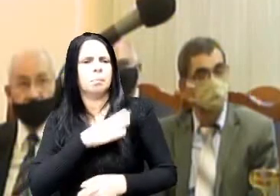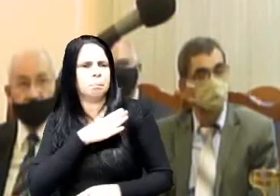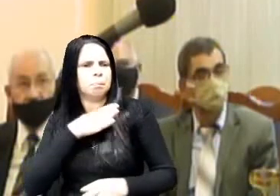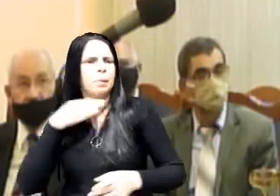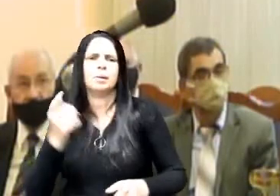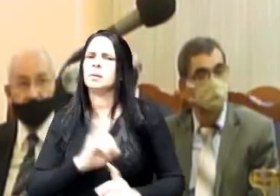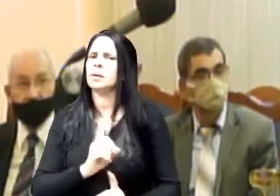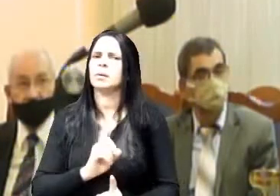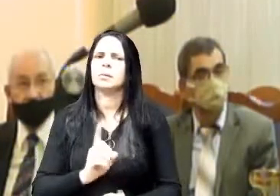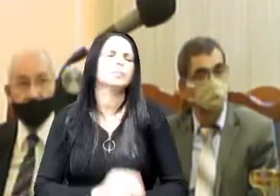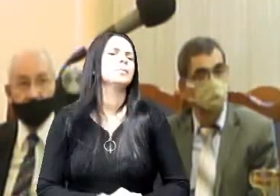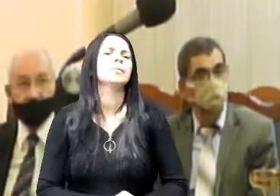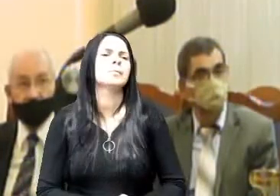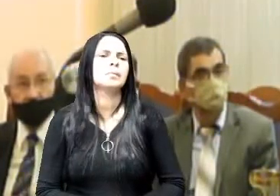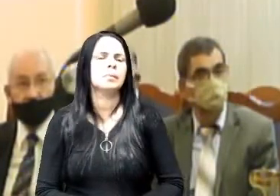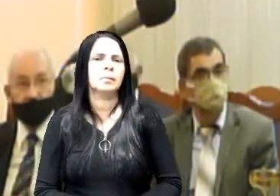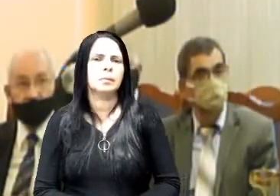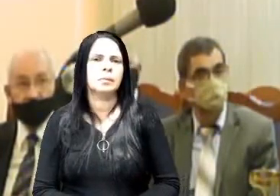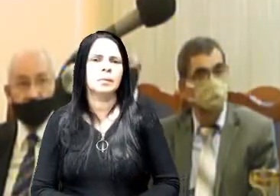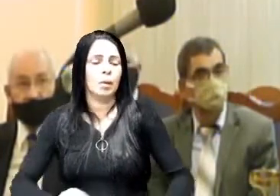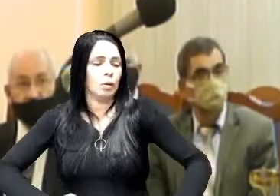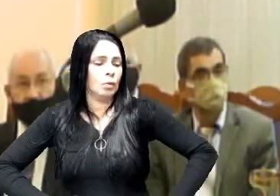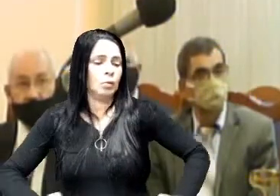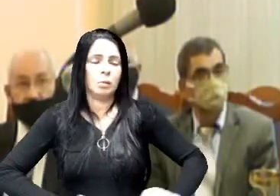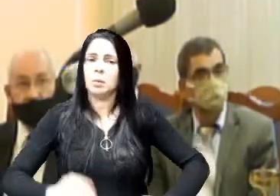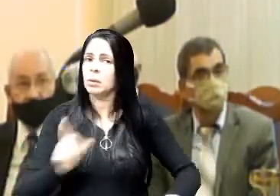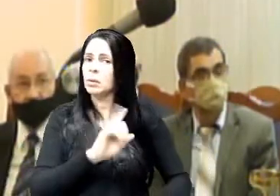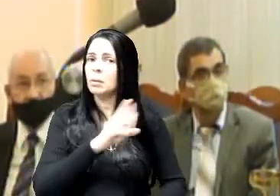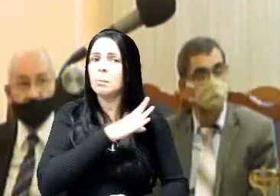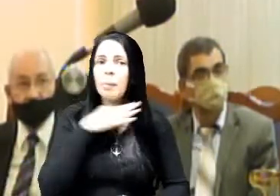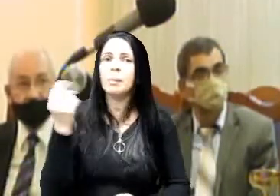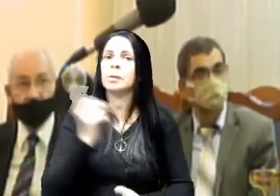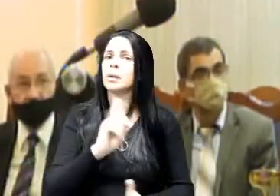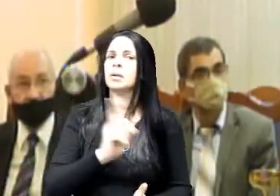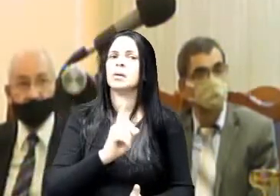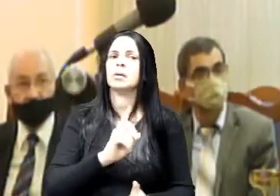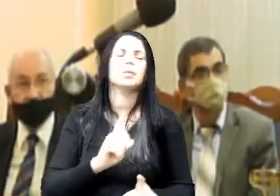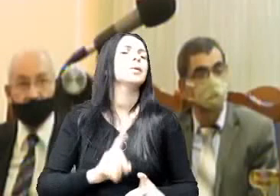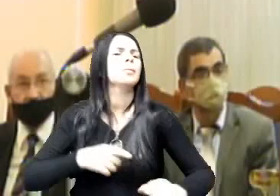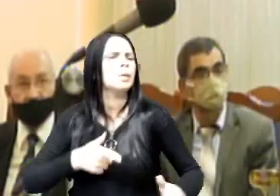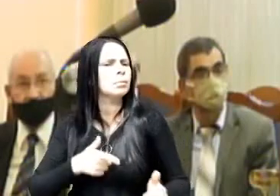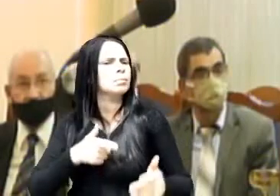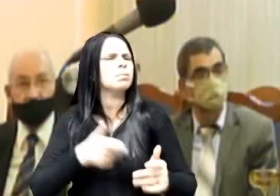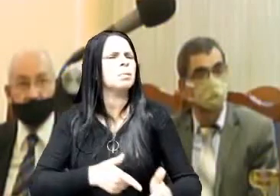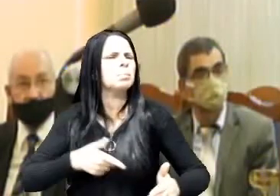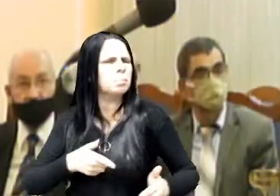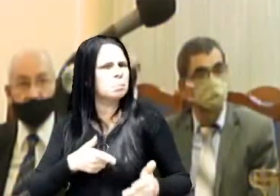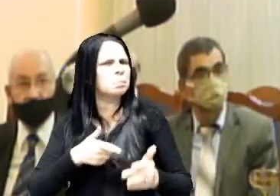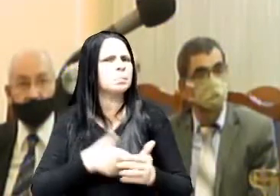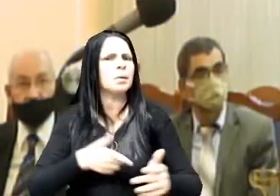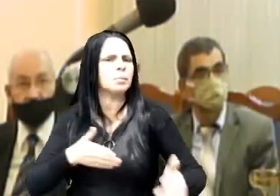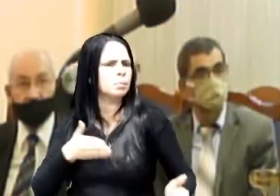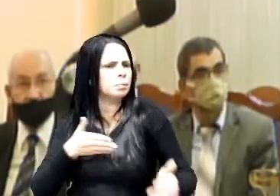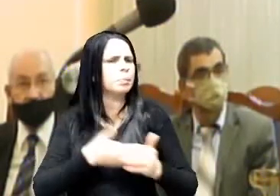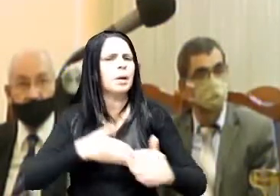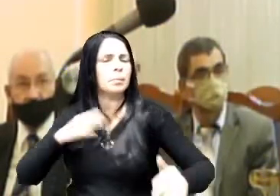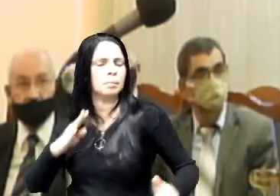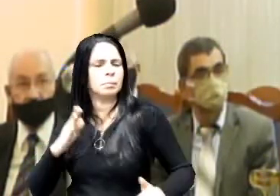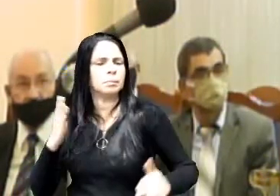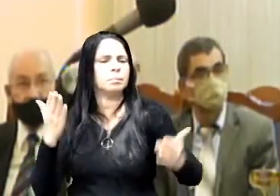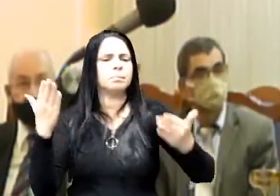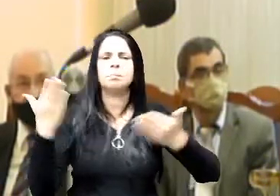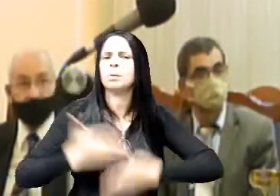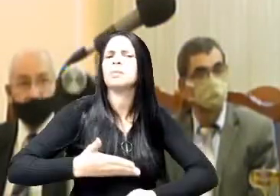Sofrimento não é para matar. Pedro disse que é para tentar. É para